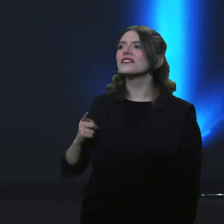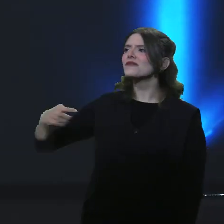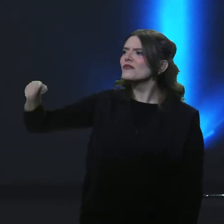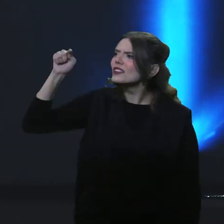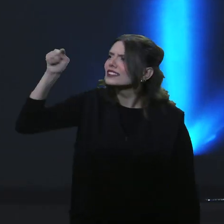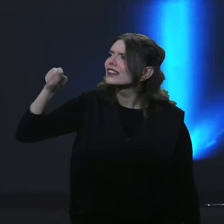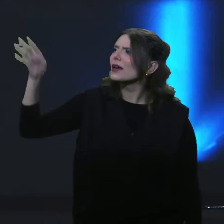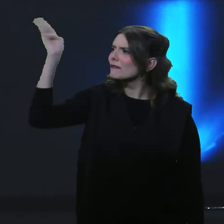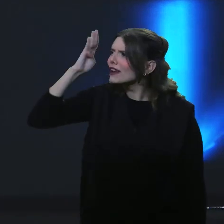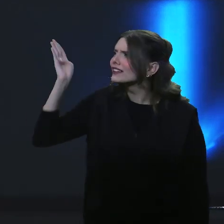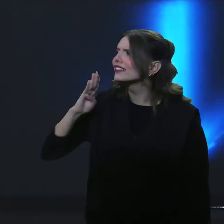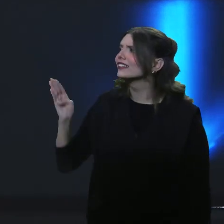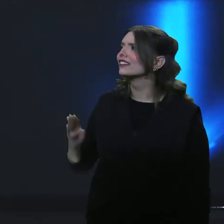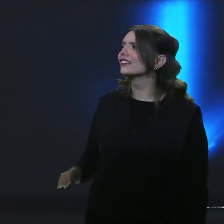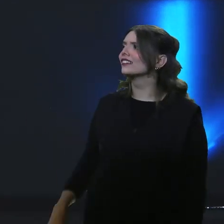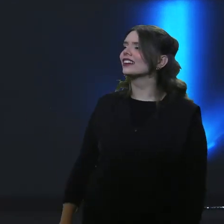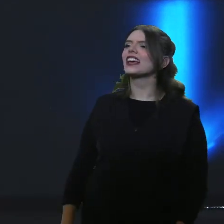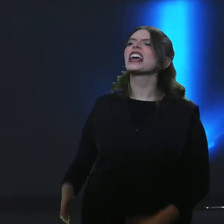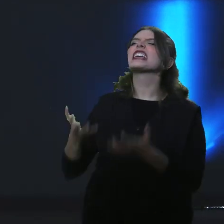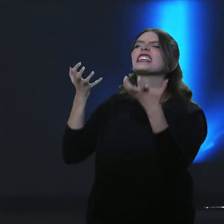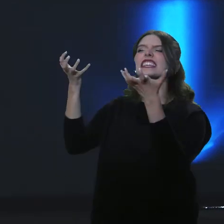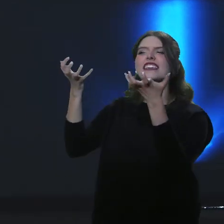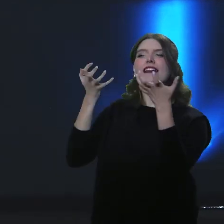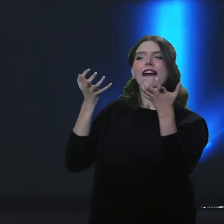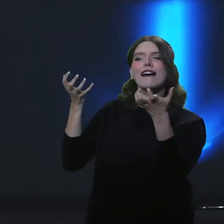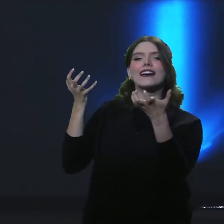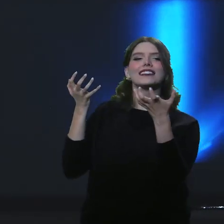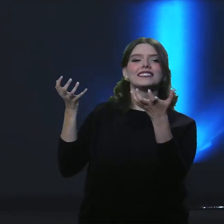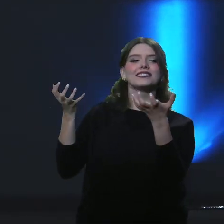brasileiro, queres uma aventura?